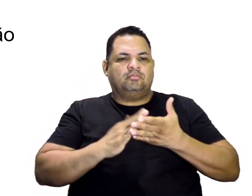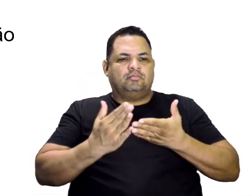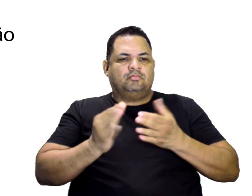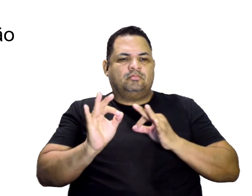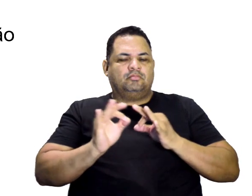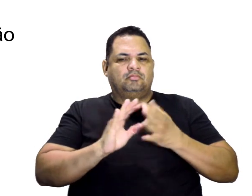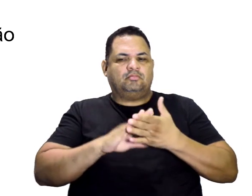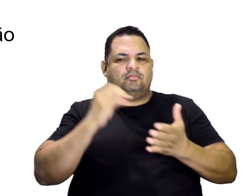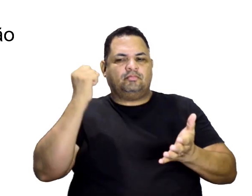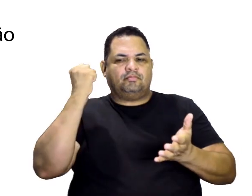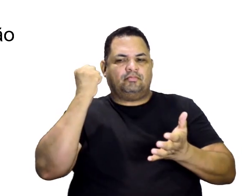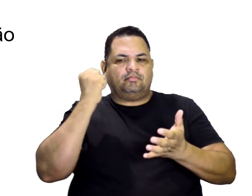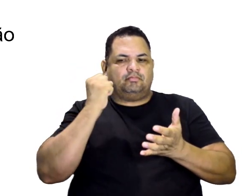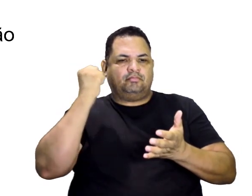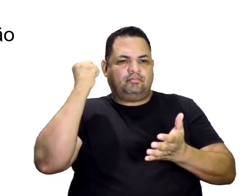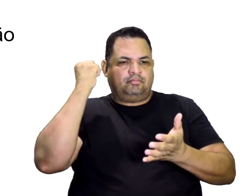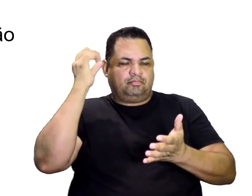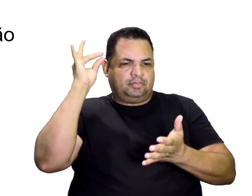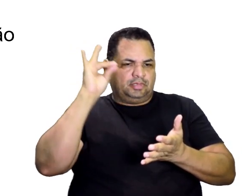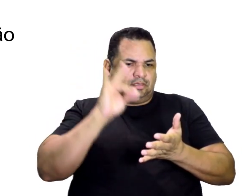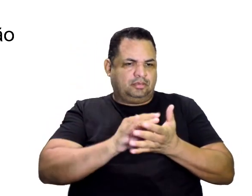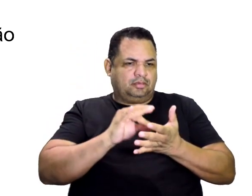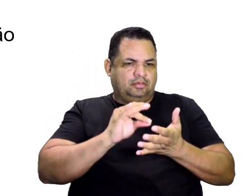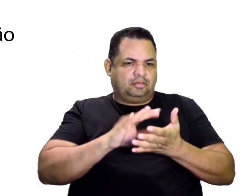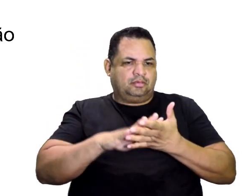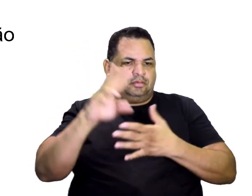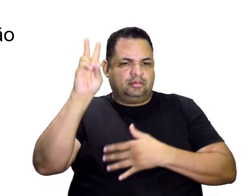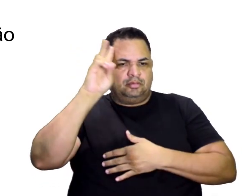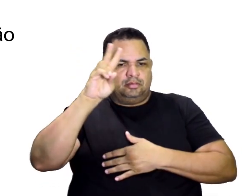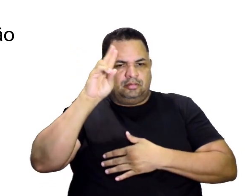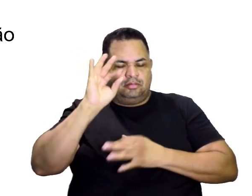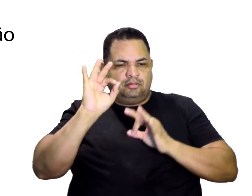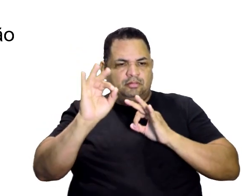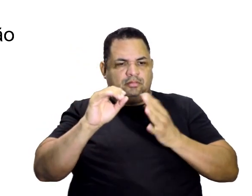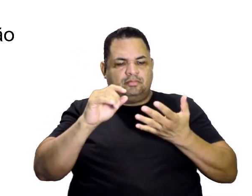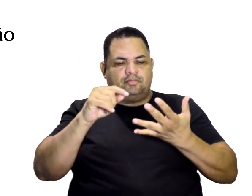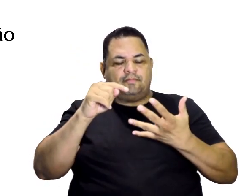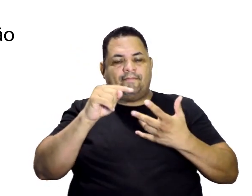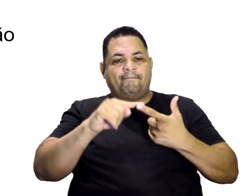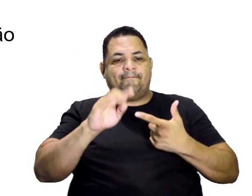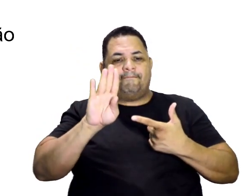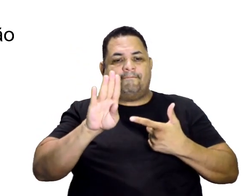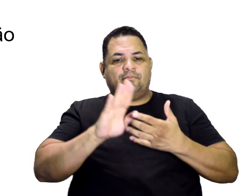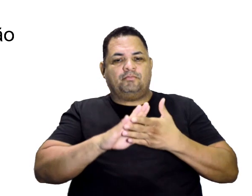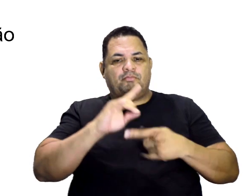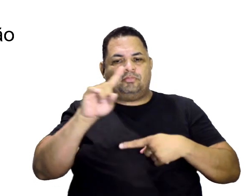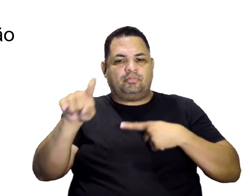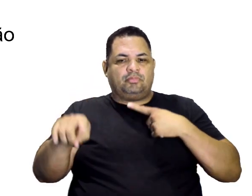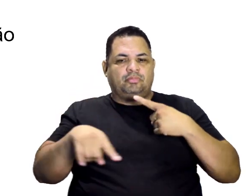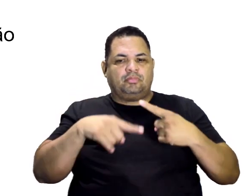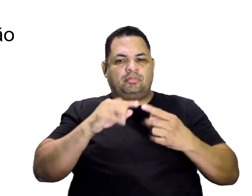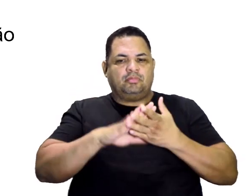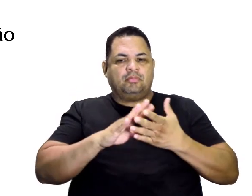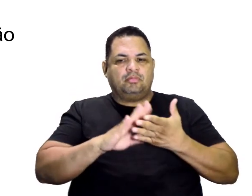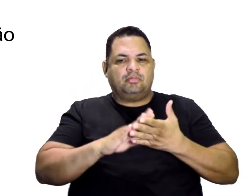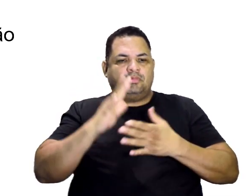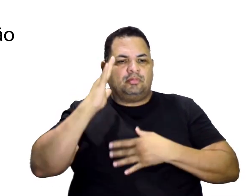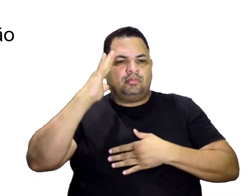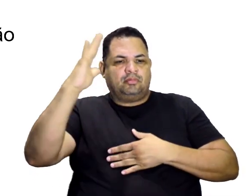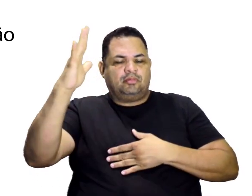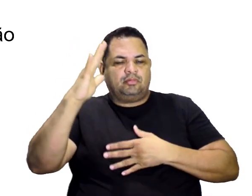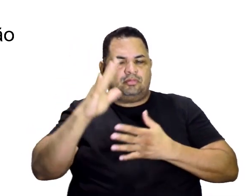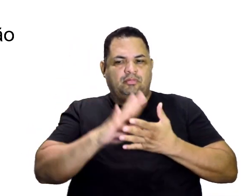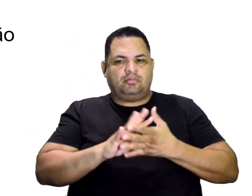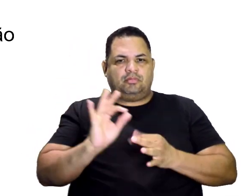para confirmar marcos históricos. B, é um estilo que tem o intuito de mostrar